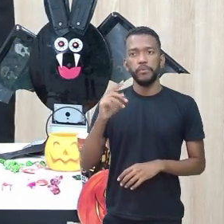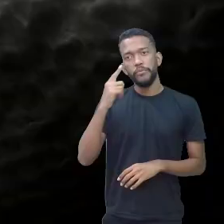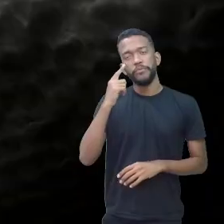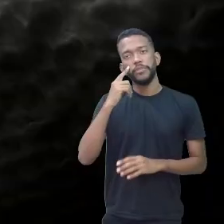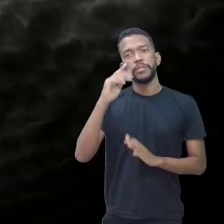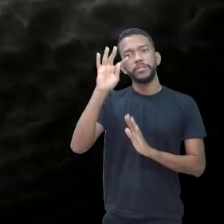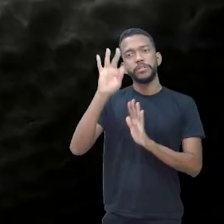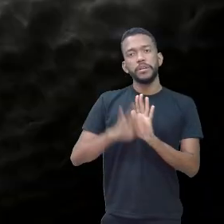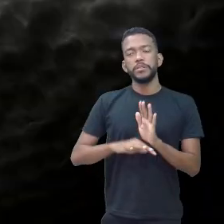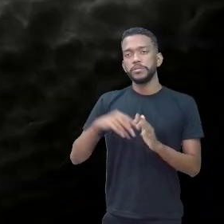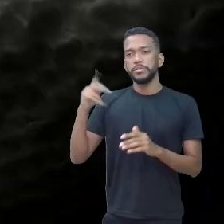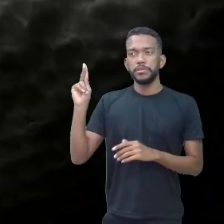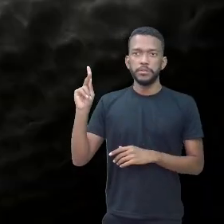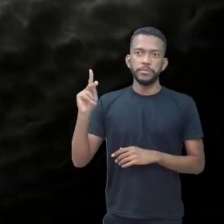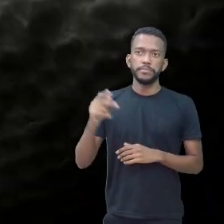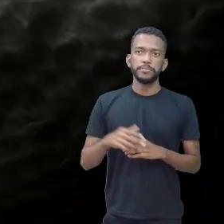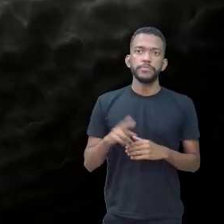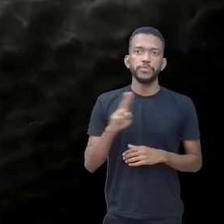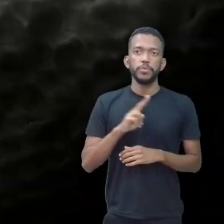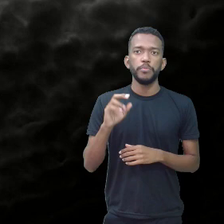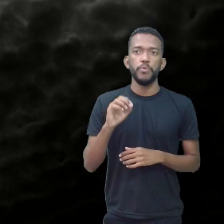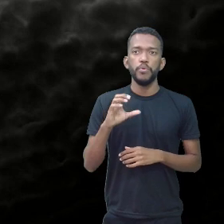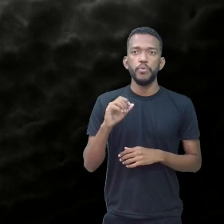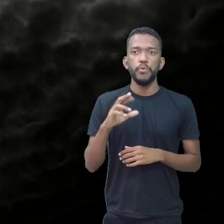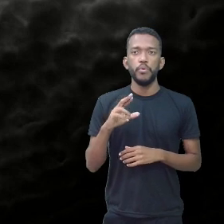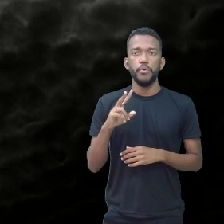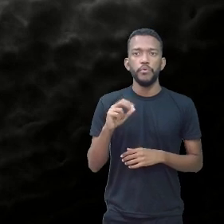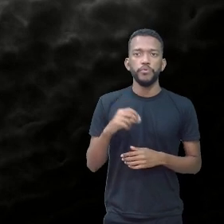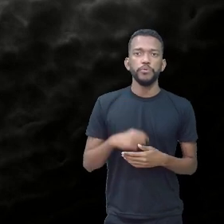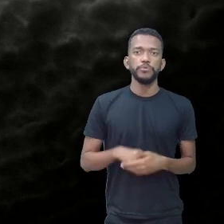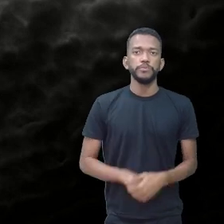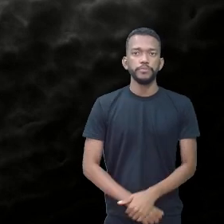aí, ó, chamada O Corvo.